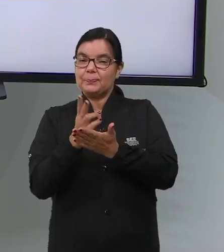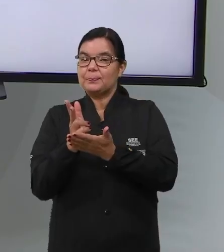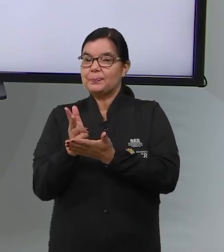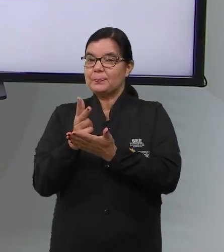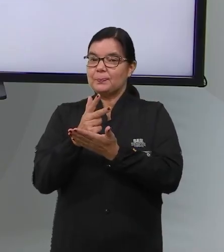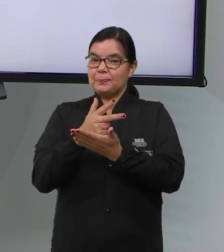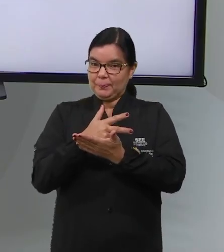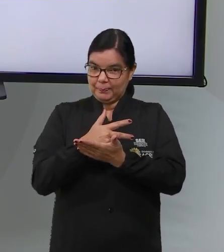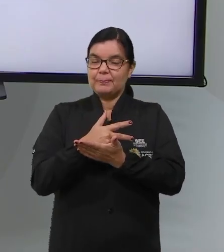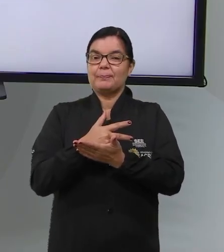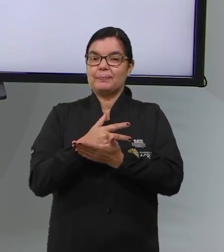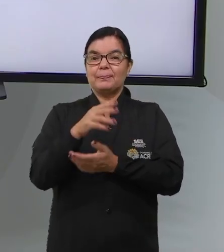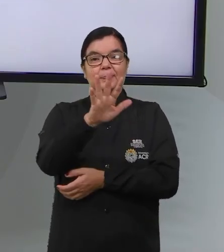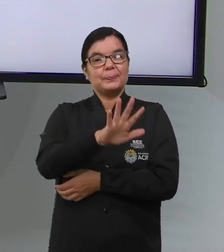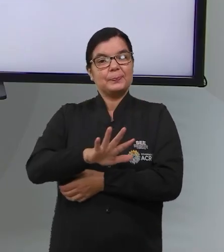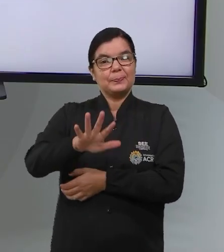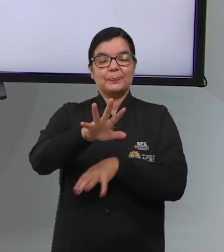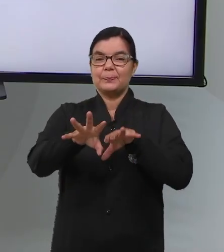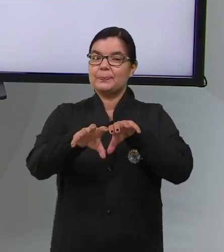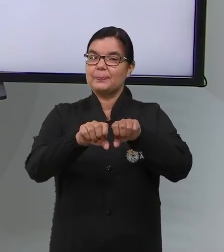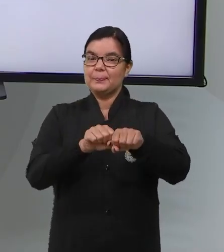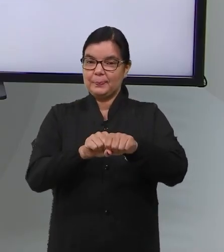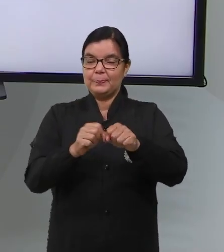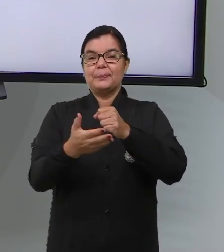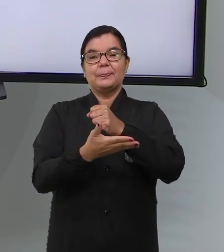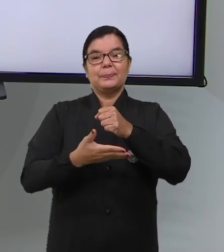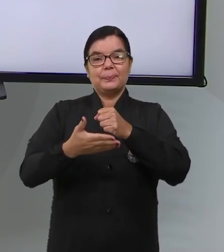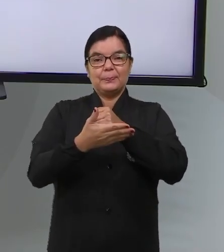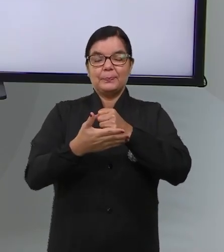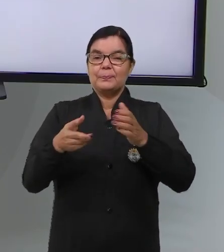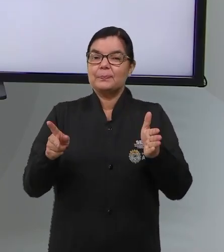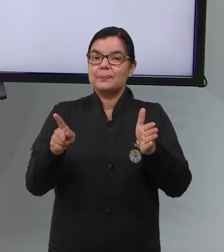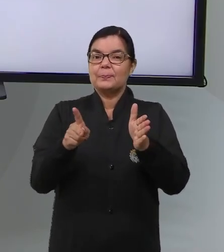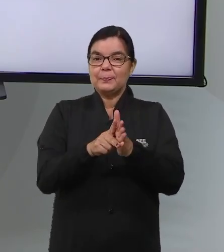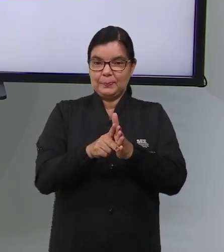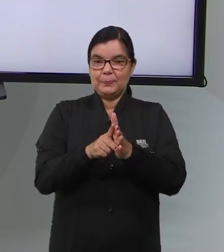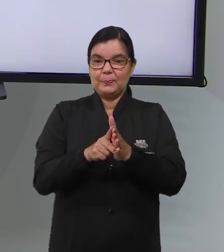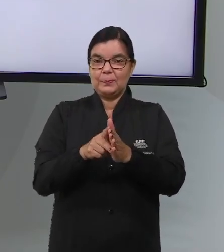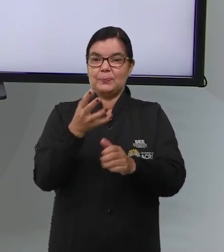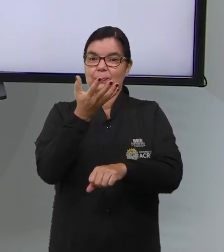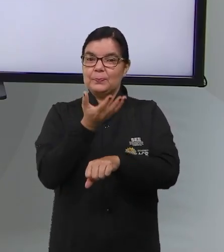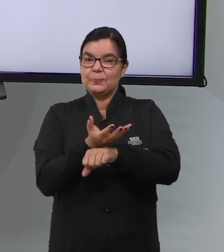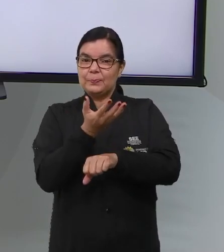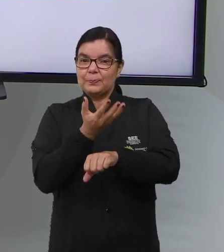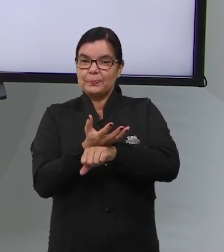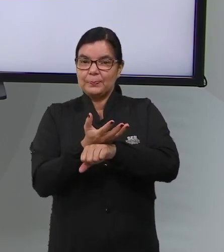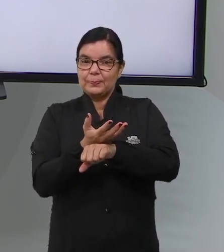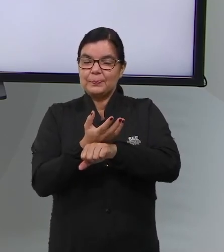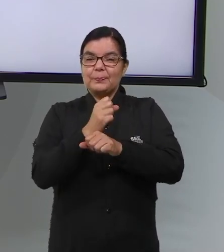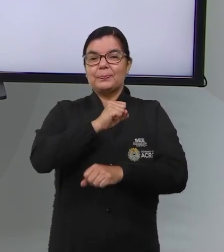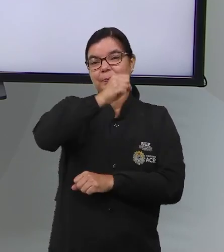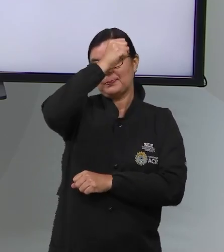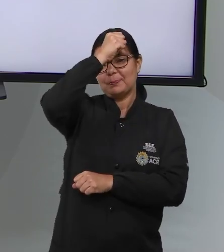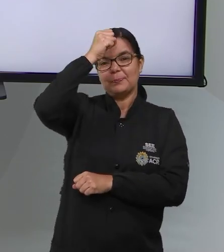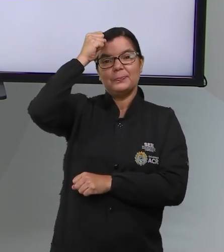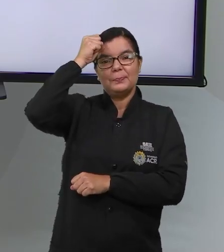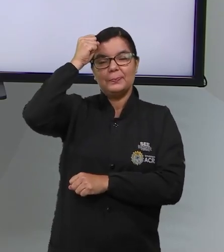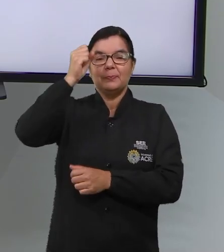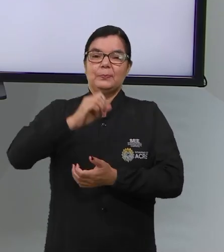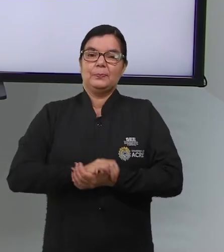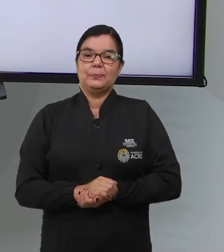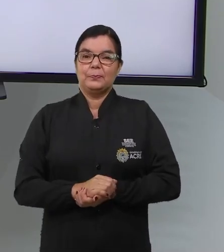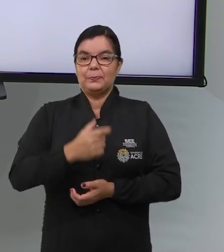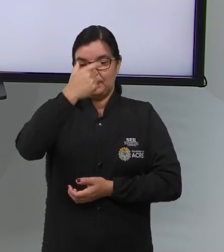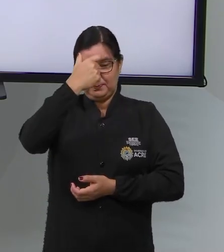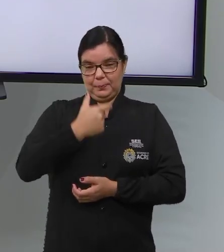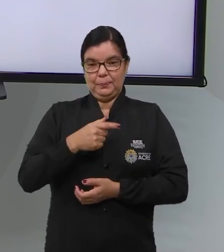videoaula de formação geral básica, especificamente do seu componente curricular Sociologia. Eu